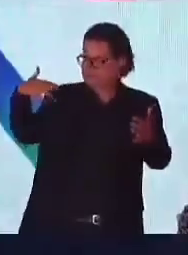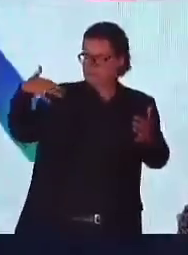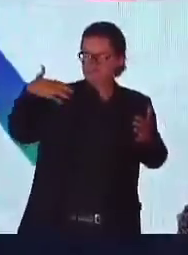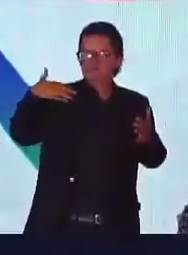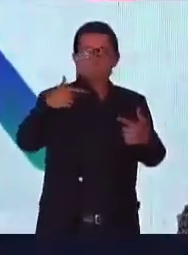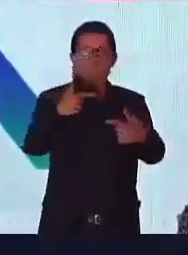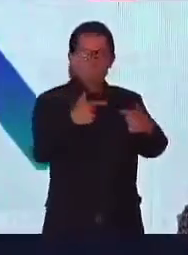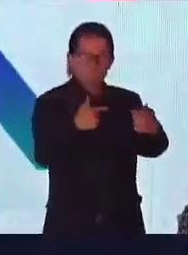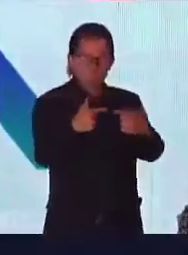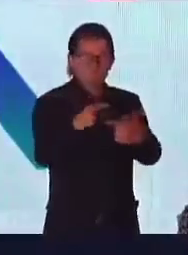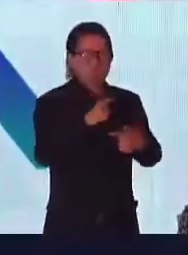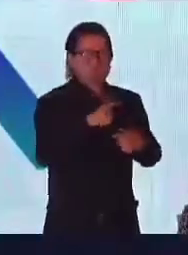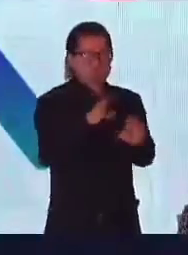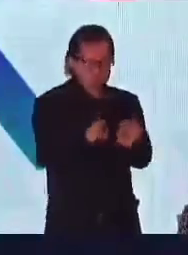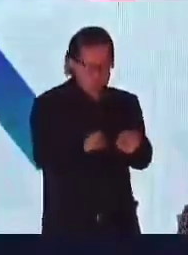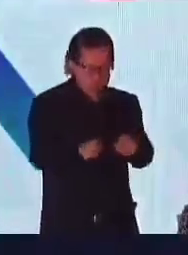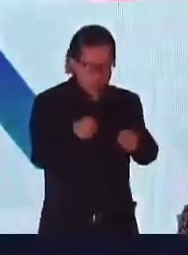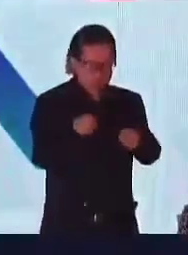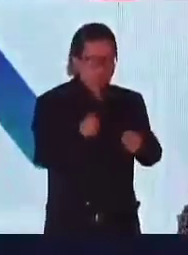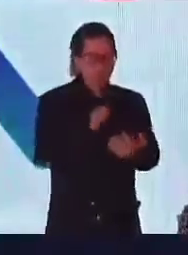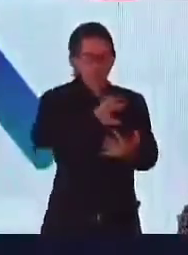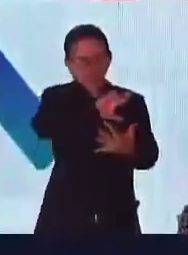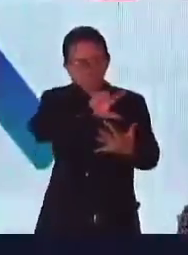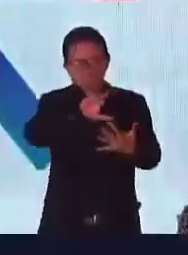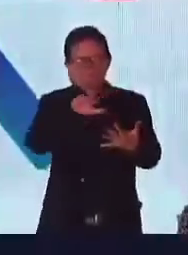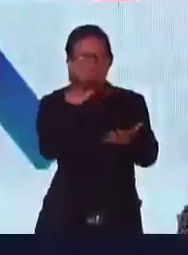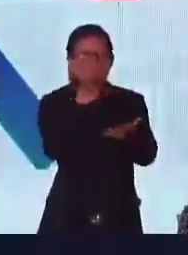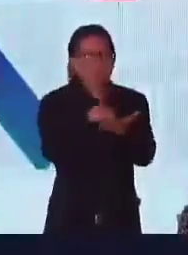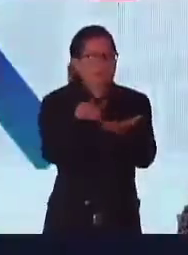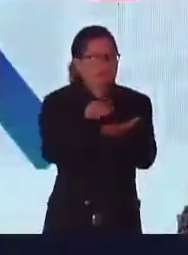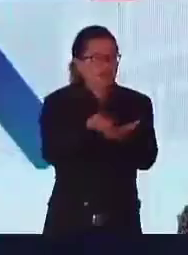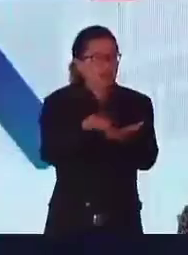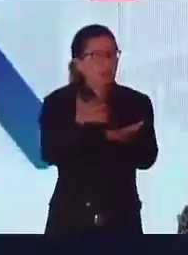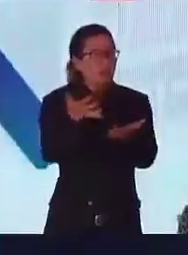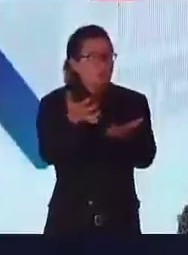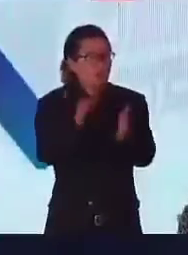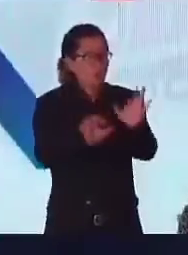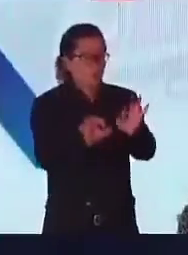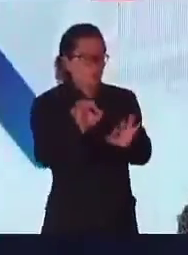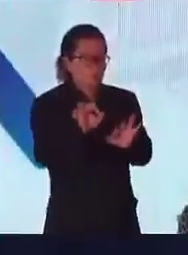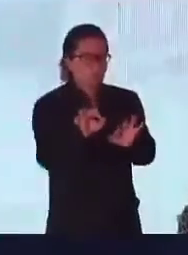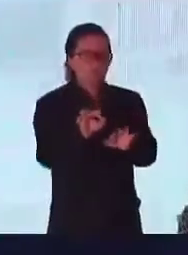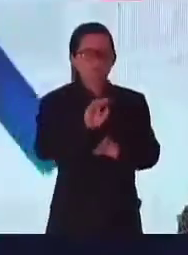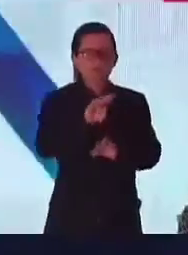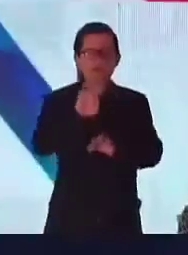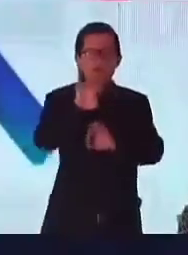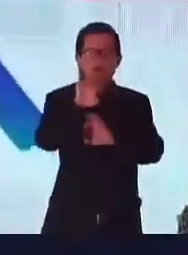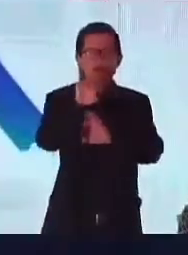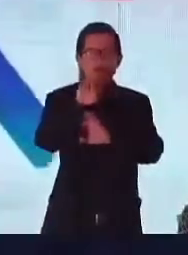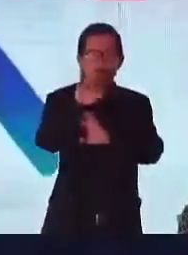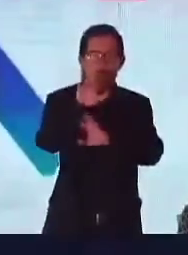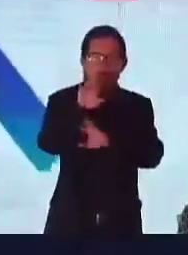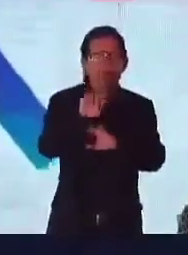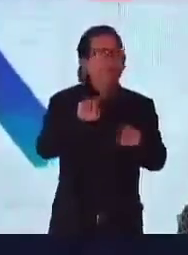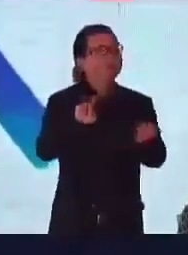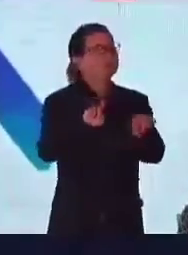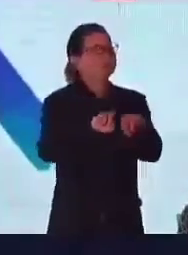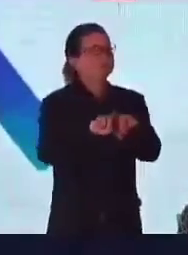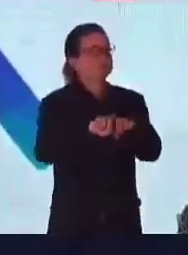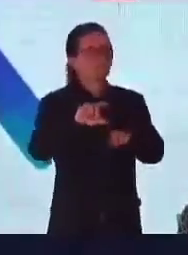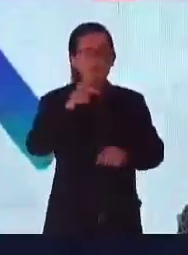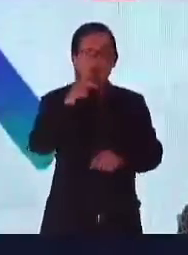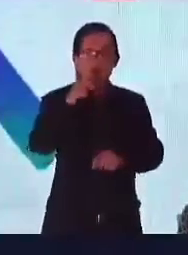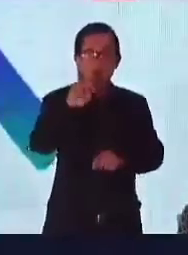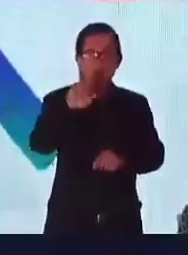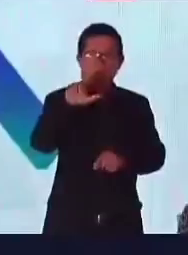como de vários secretários que passaram pela pasta, começado o secretário Eduardo Seton, depois nosso secretário Pablo